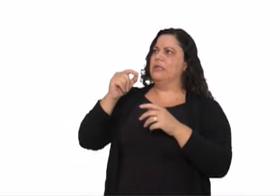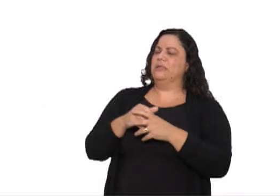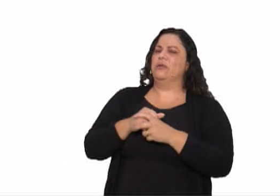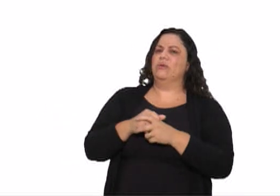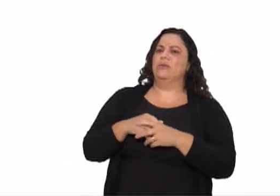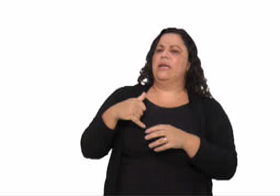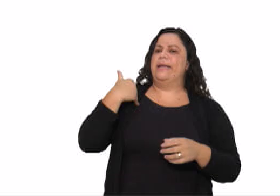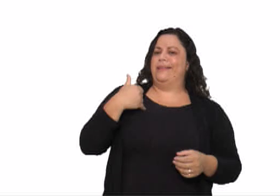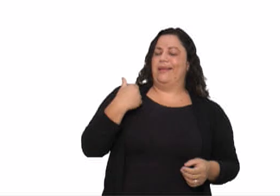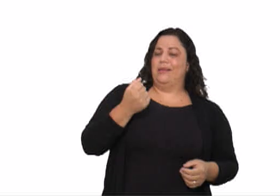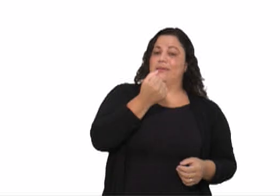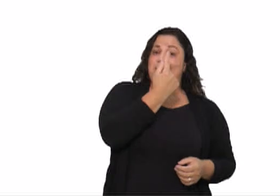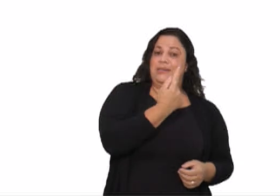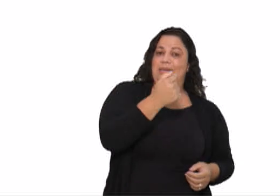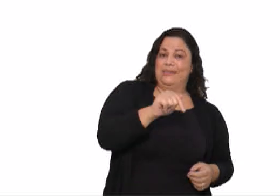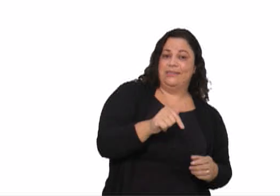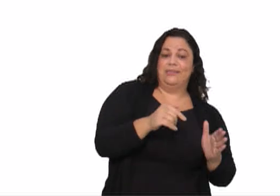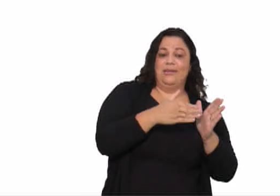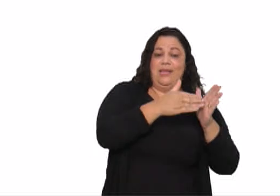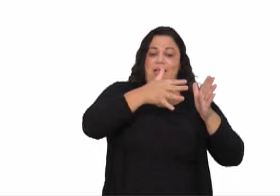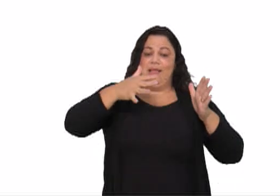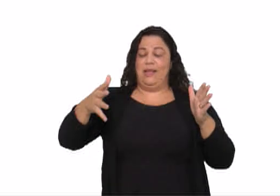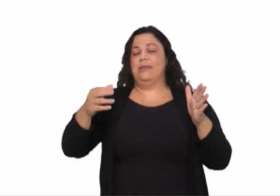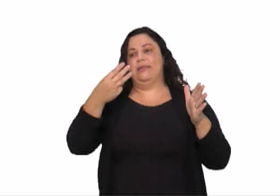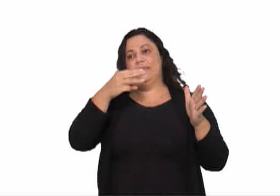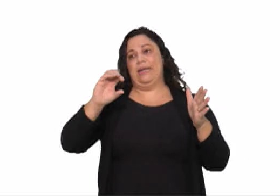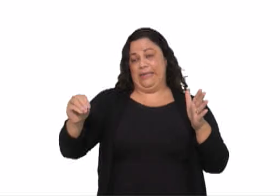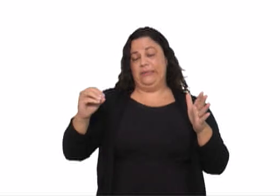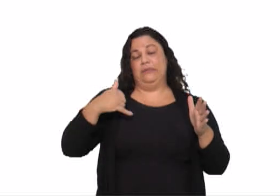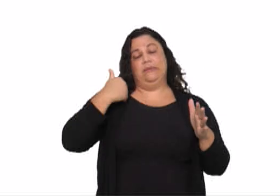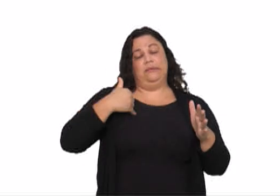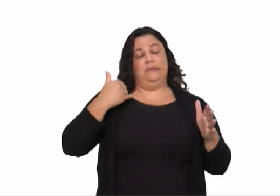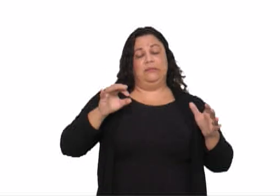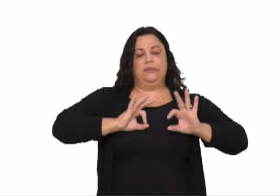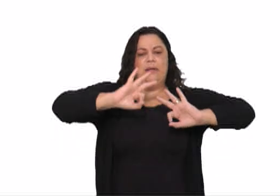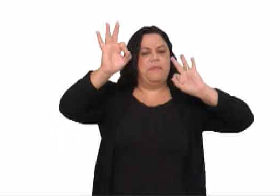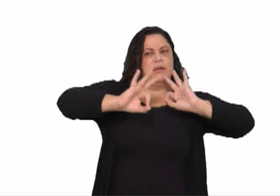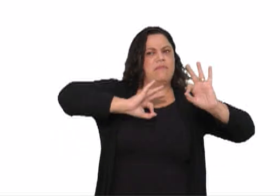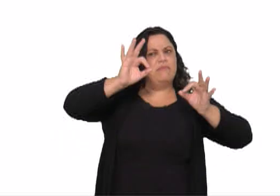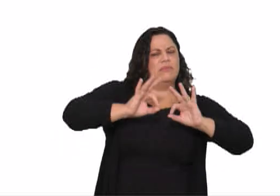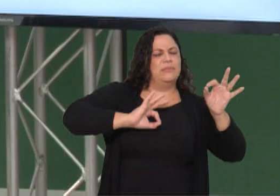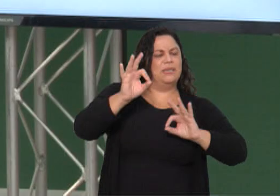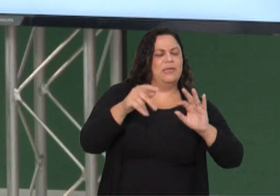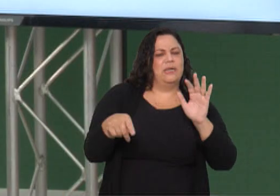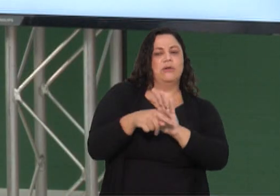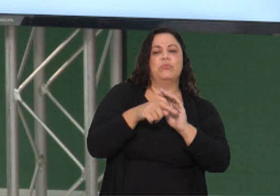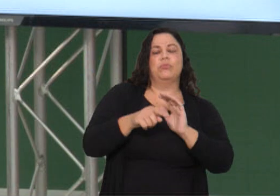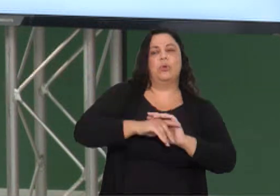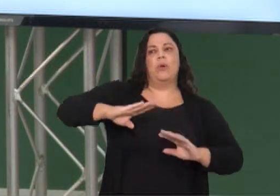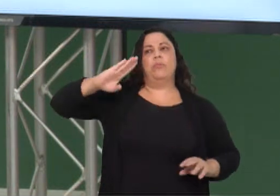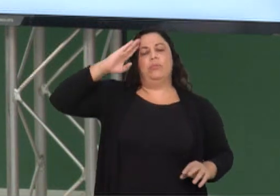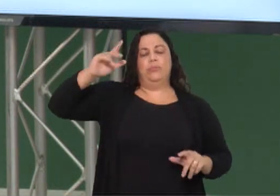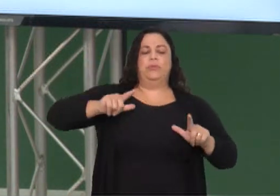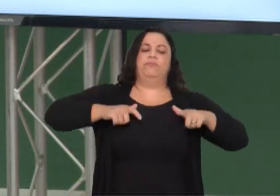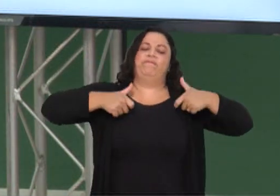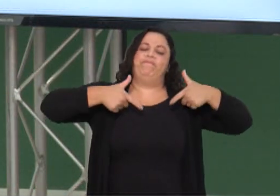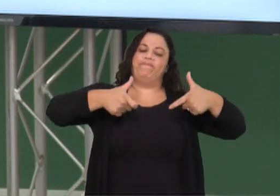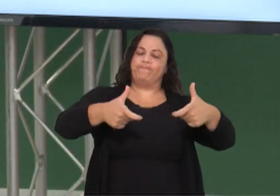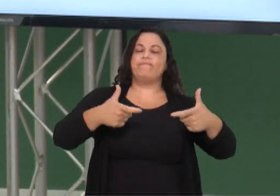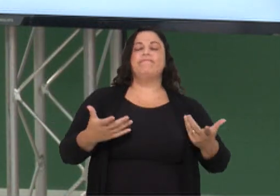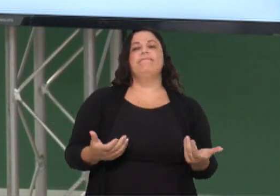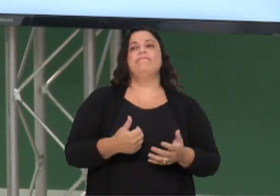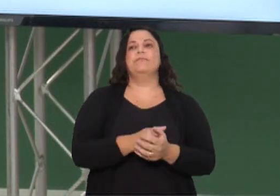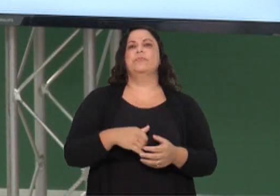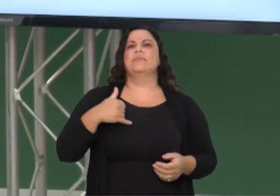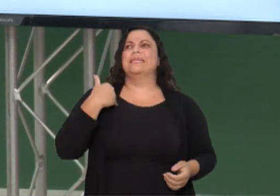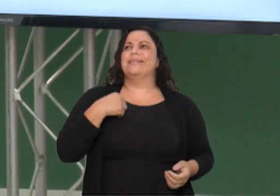17 aos 30, ele só pode fazer treinamentos militares e se preparar para a guerra. Aos 30 anos de idade, ele recebia uma espécie